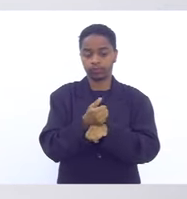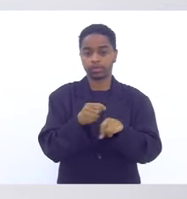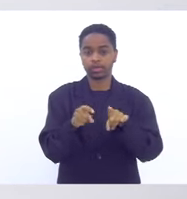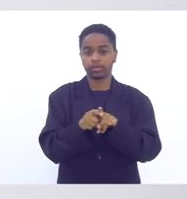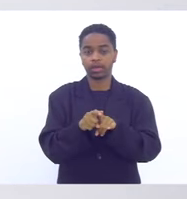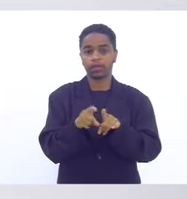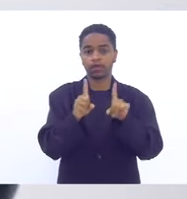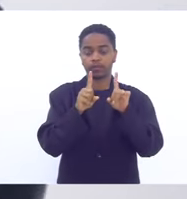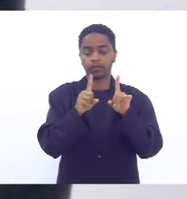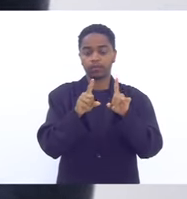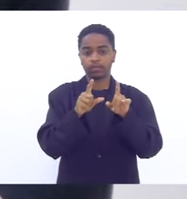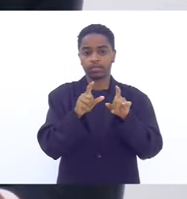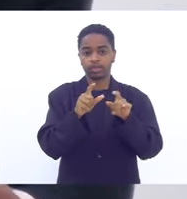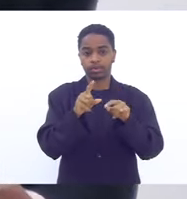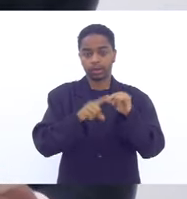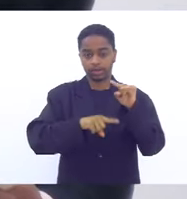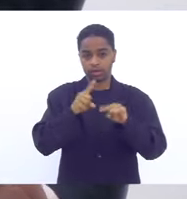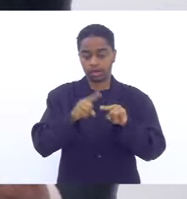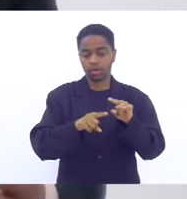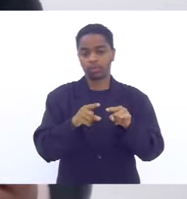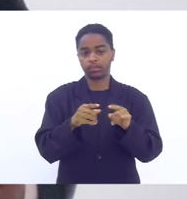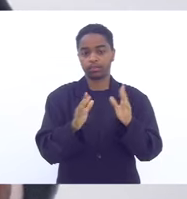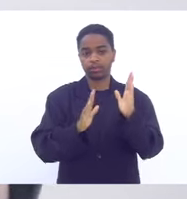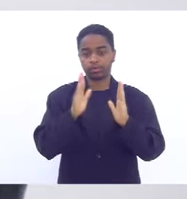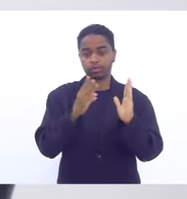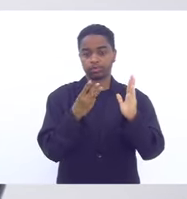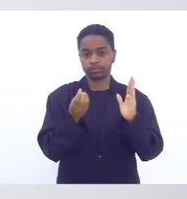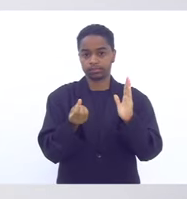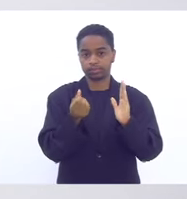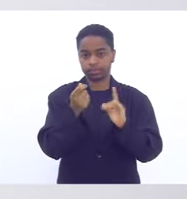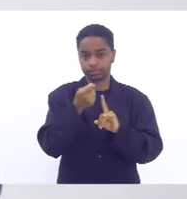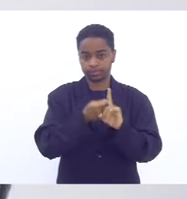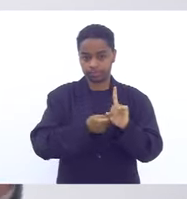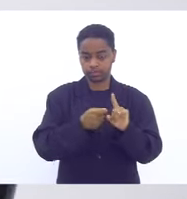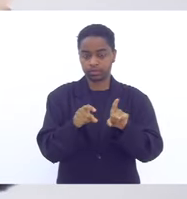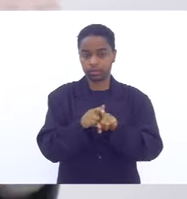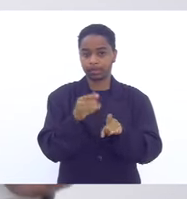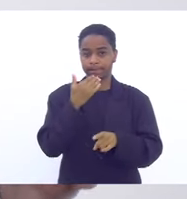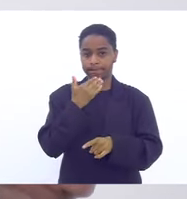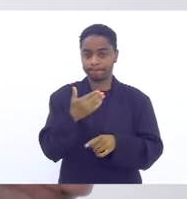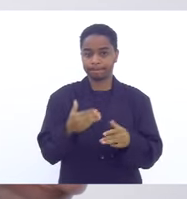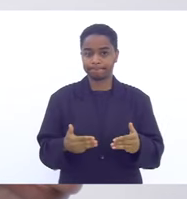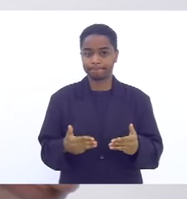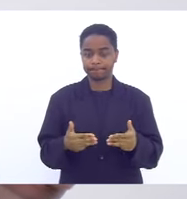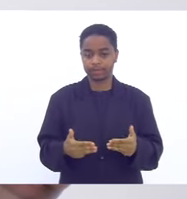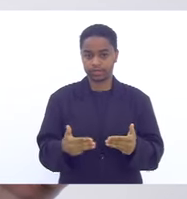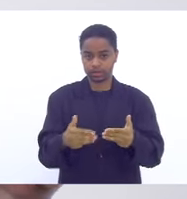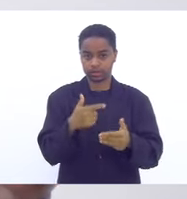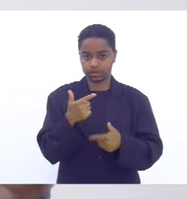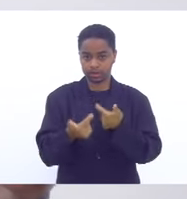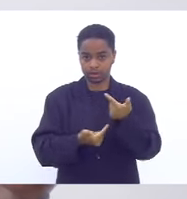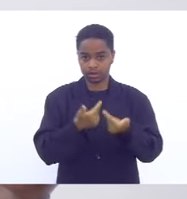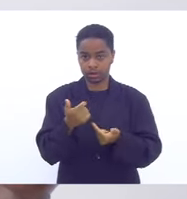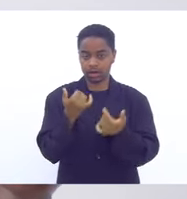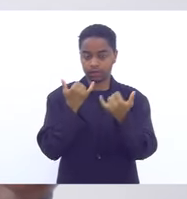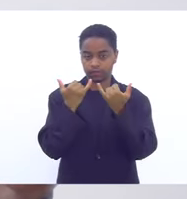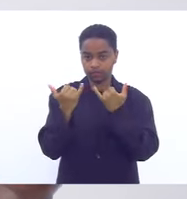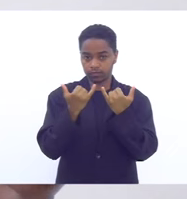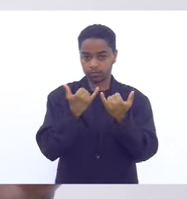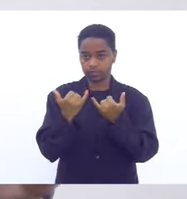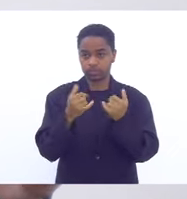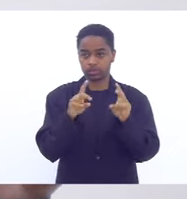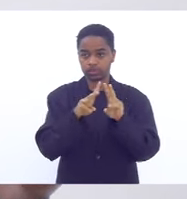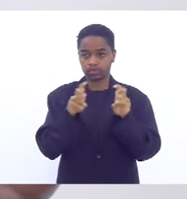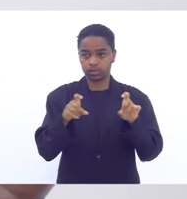meses. Dois, solicitar ao Ministério do Trabalho informação